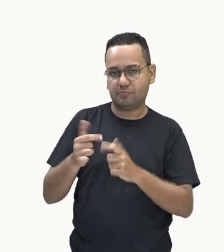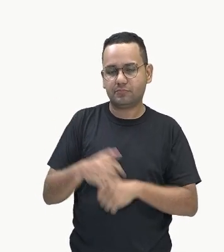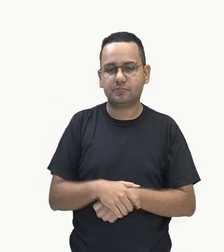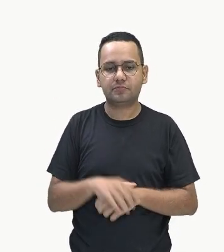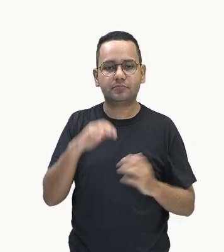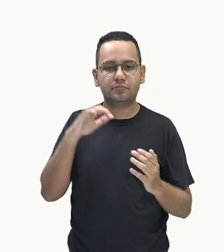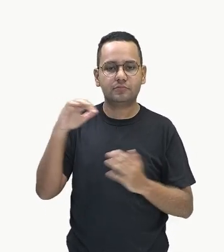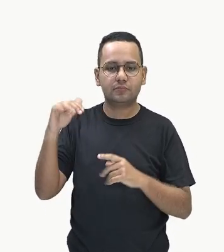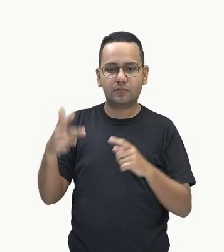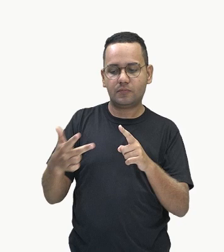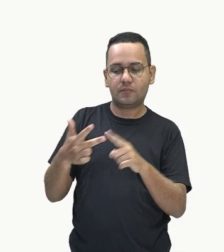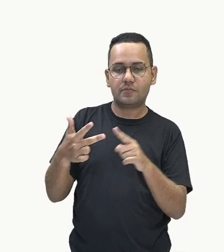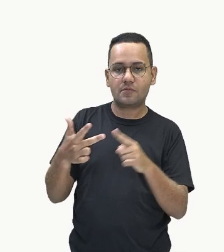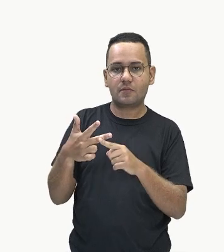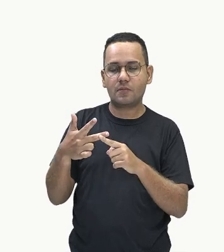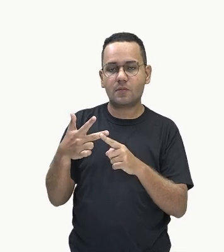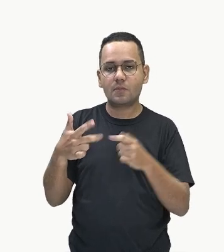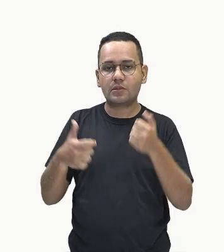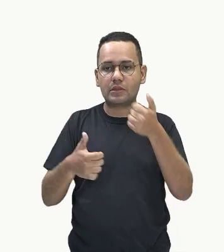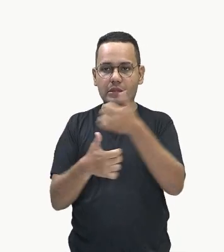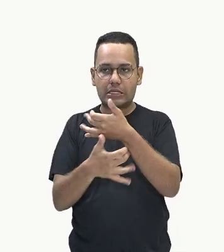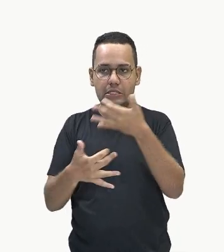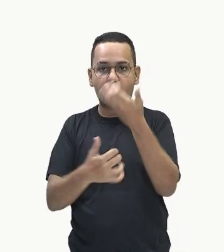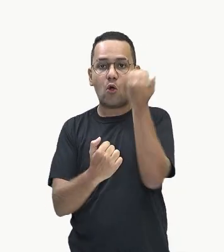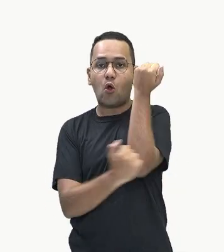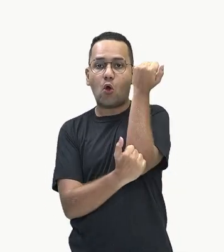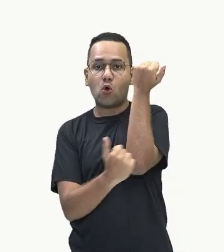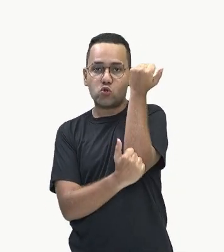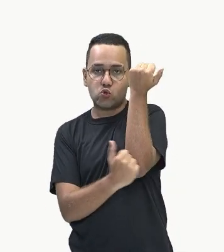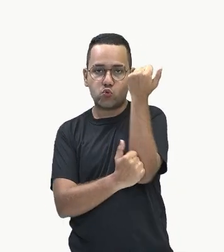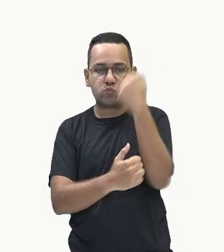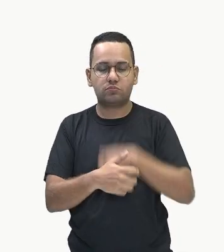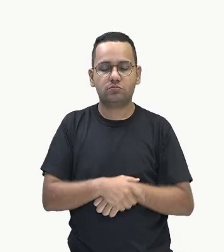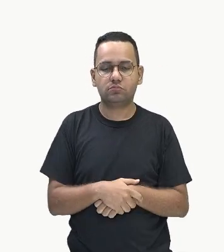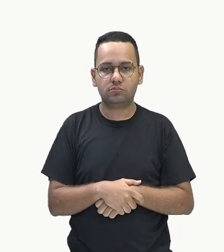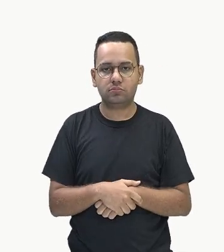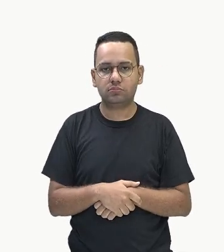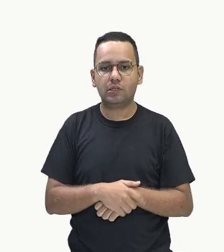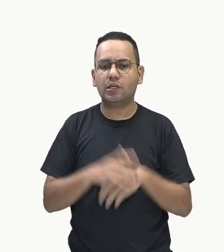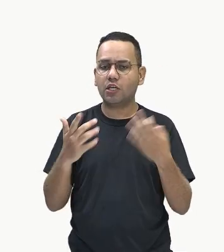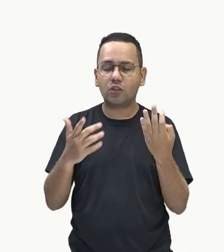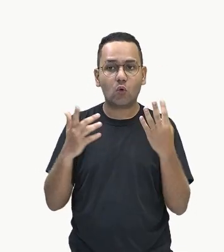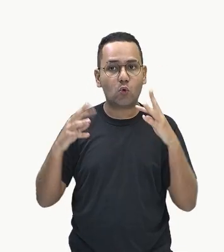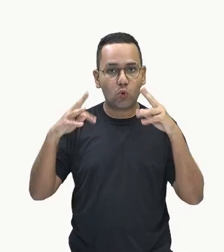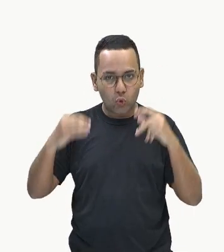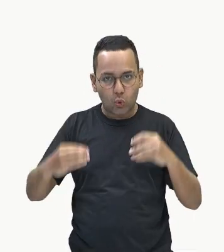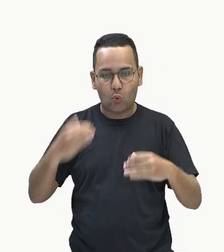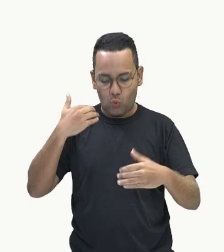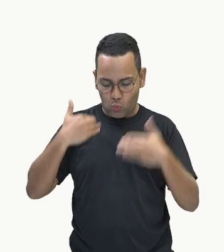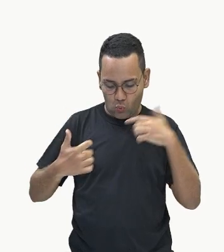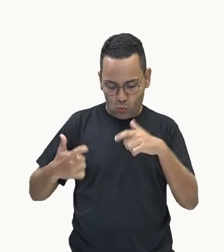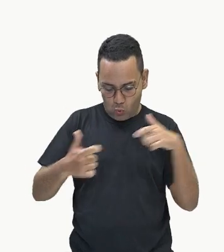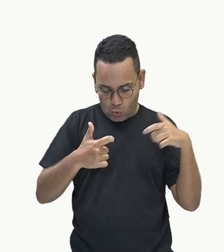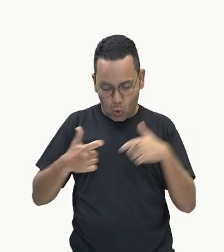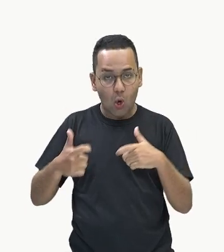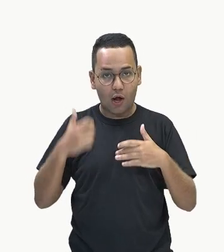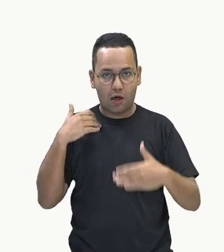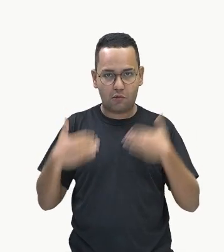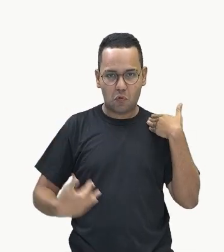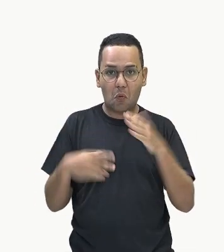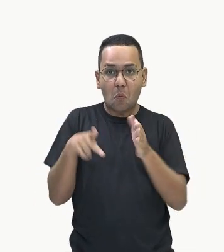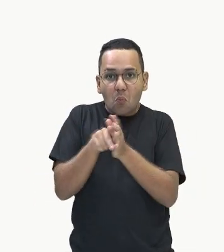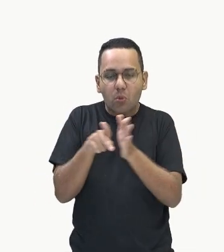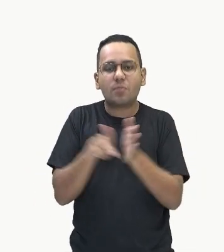Tecido ósseo, né? Todos nós que temos braços, pernas, todas as partes do nosso corpo têm tecido ósseo. A gente não